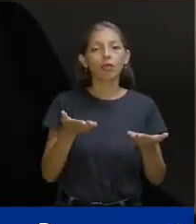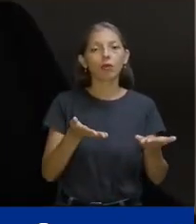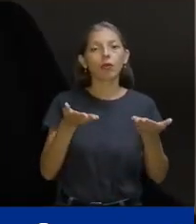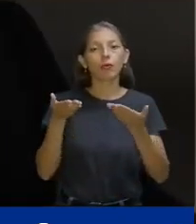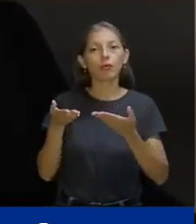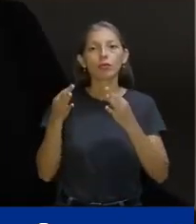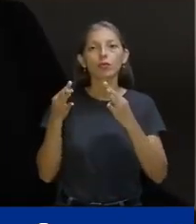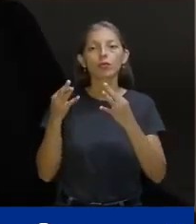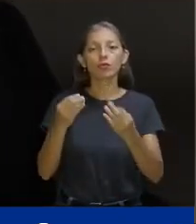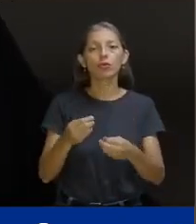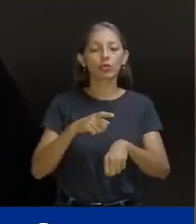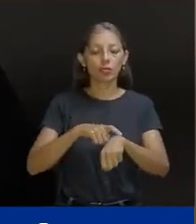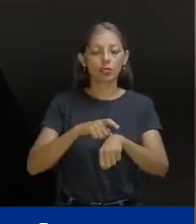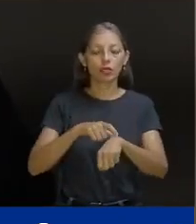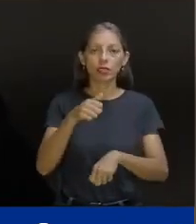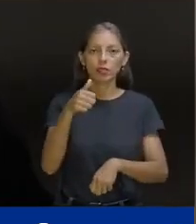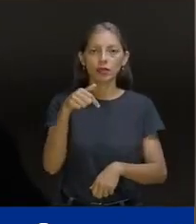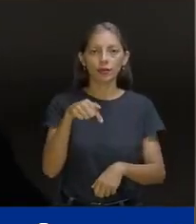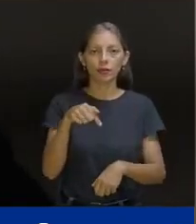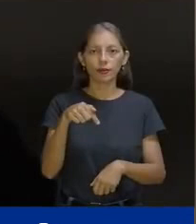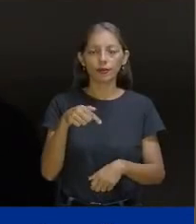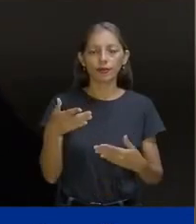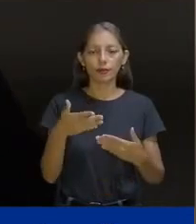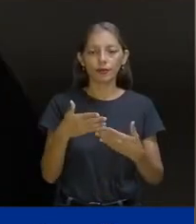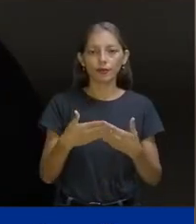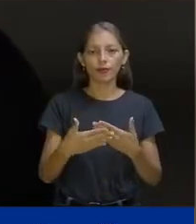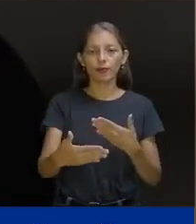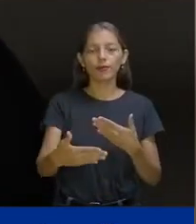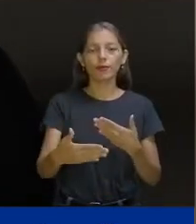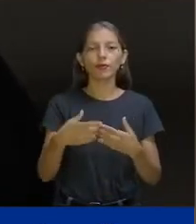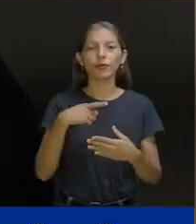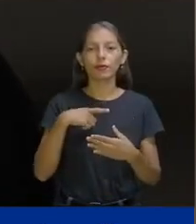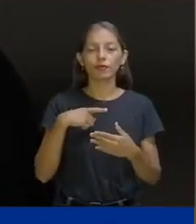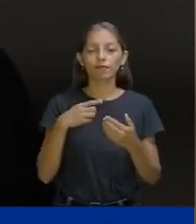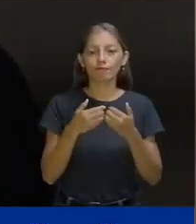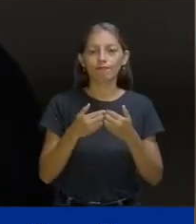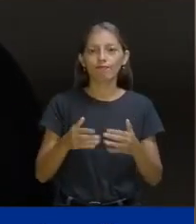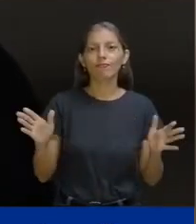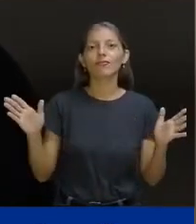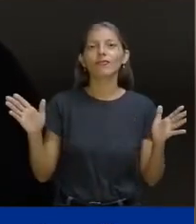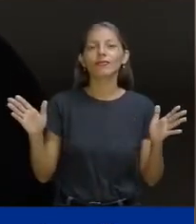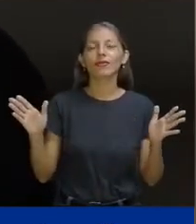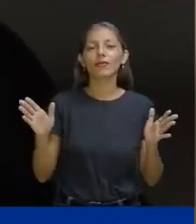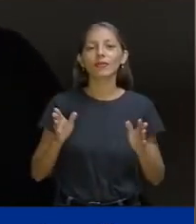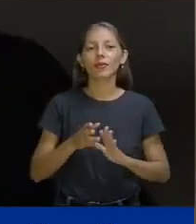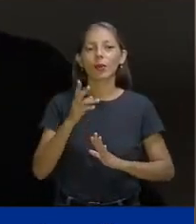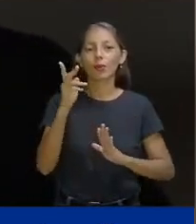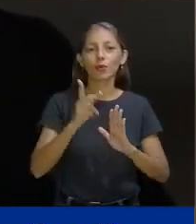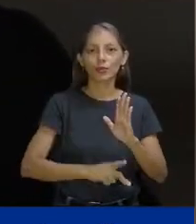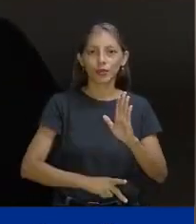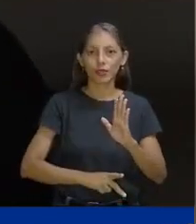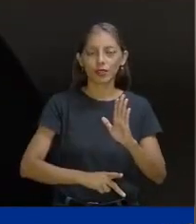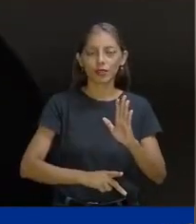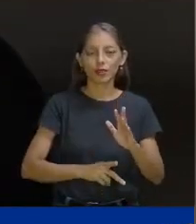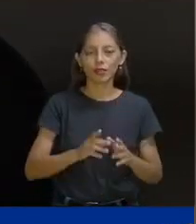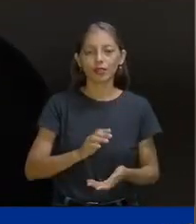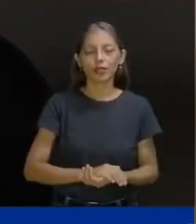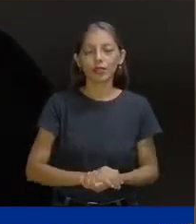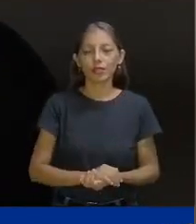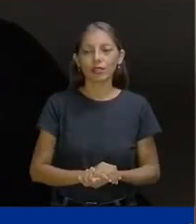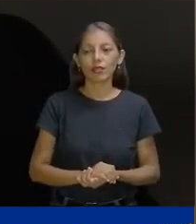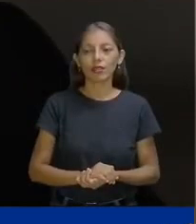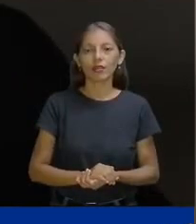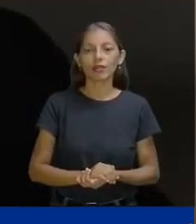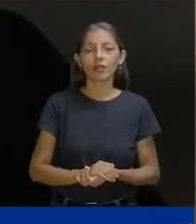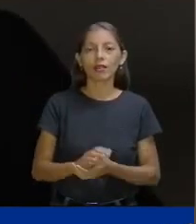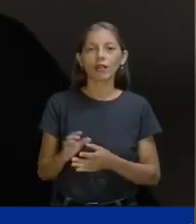para, daqui a pouquinho, às 17 horas, nós vamos ter um lançamento maravilhoso de um projeto que é capitaneado pelo Paulo Madeira,